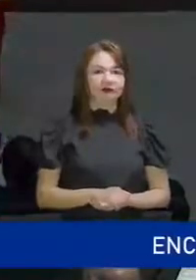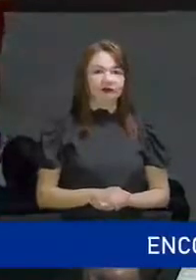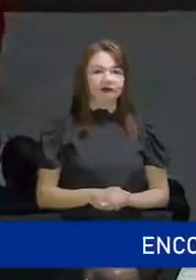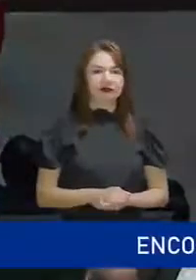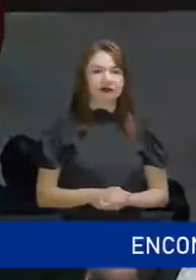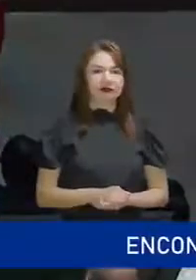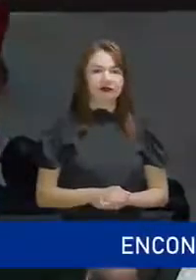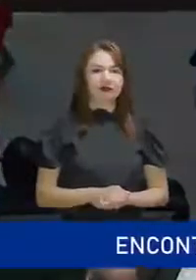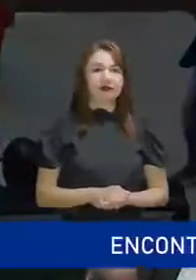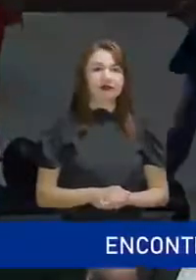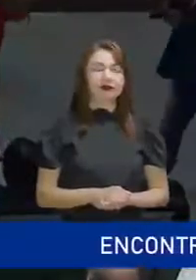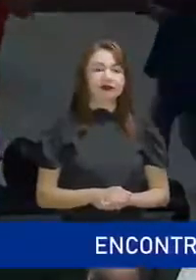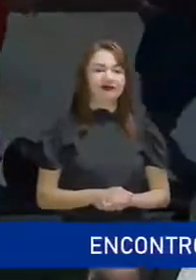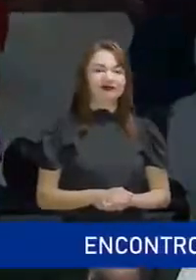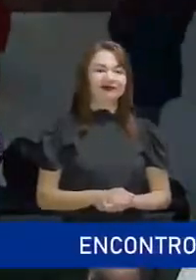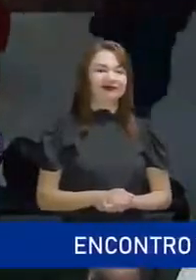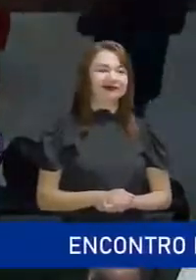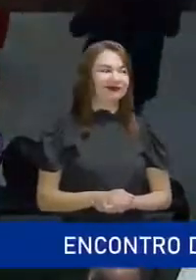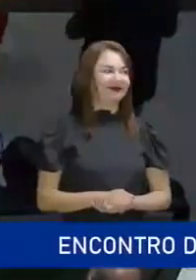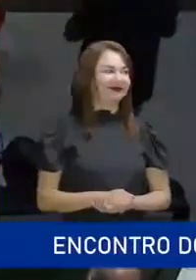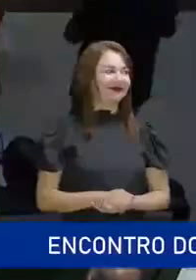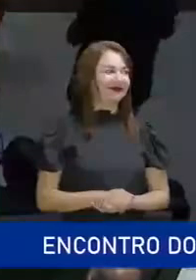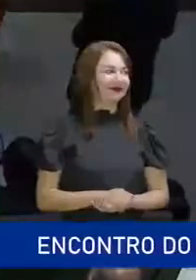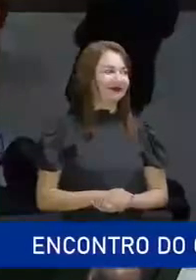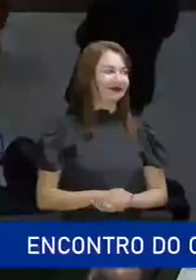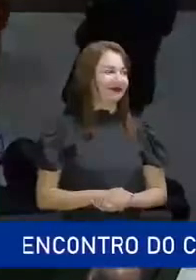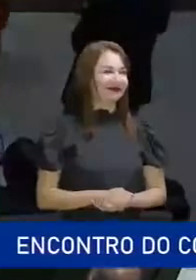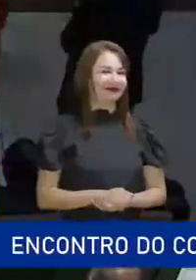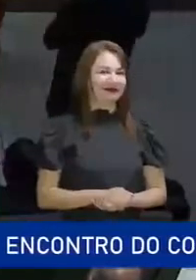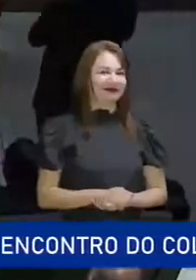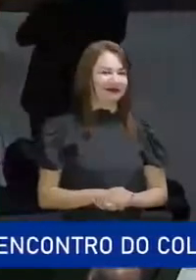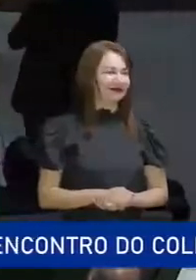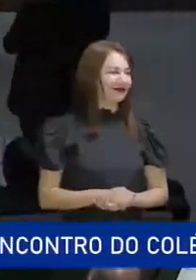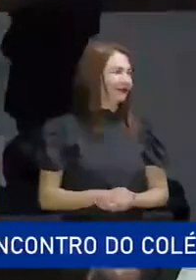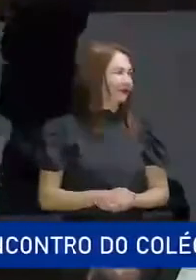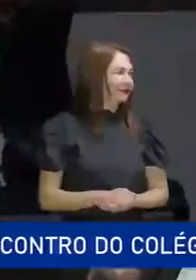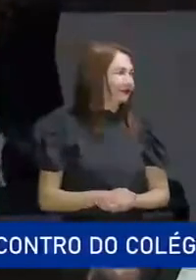O grupo indígena se prepara para a apresentação.